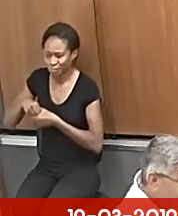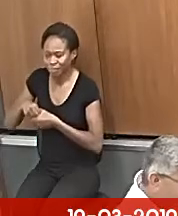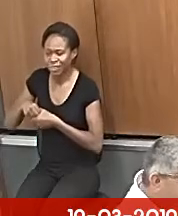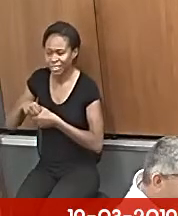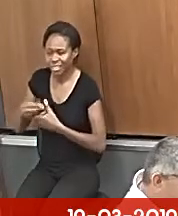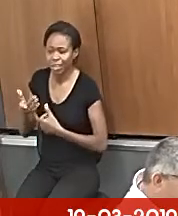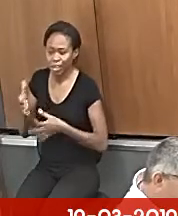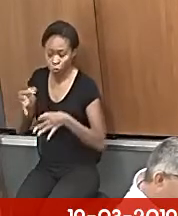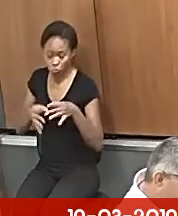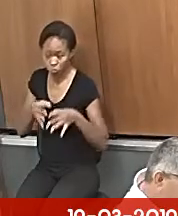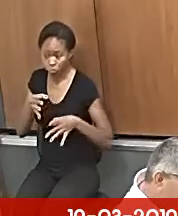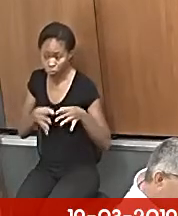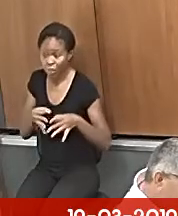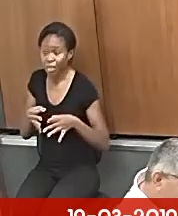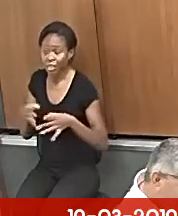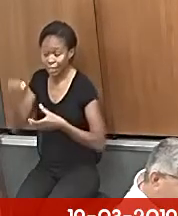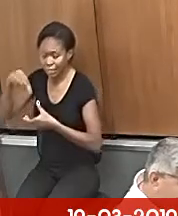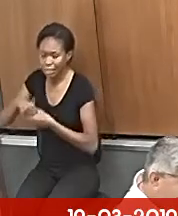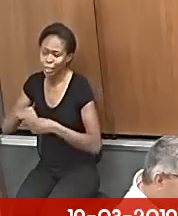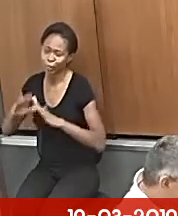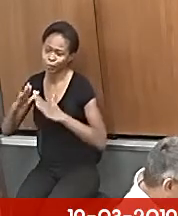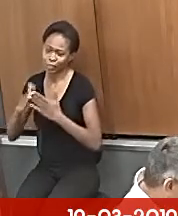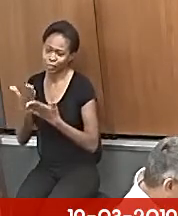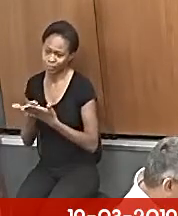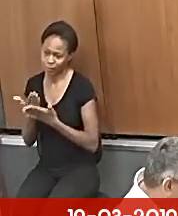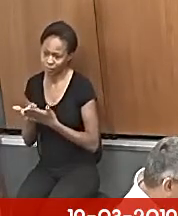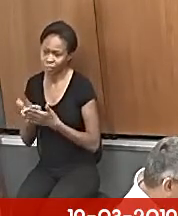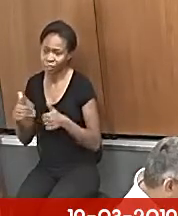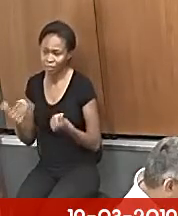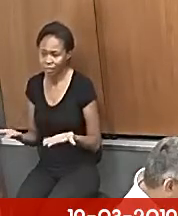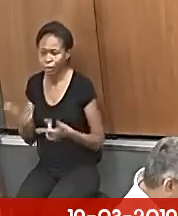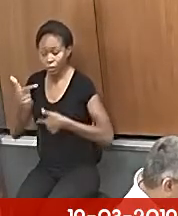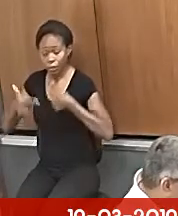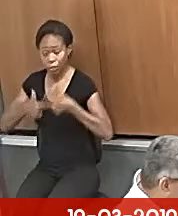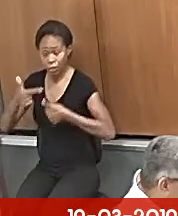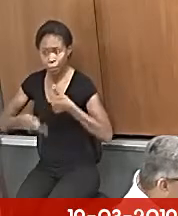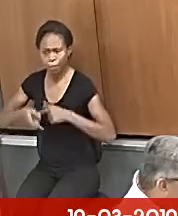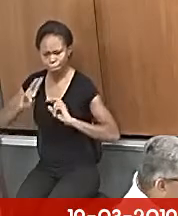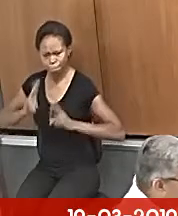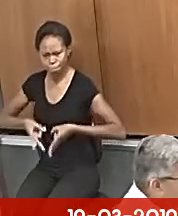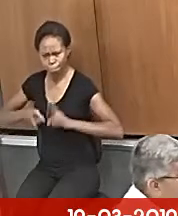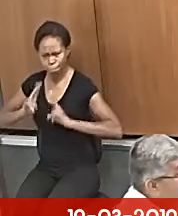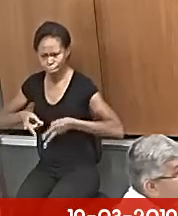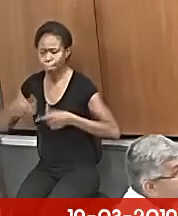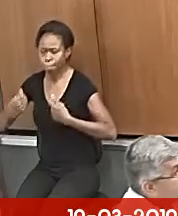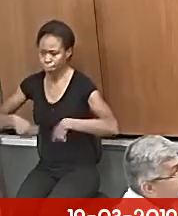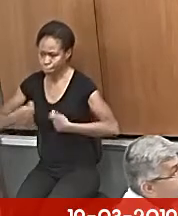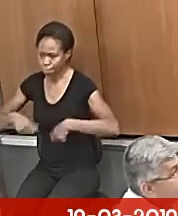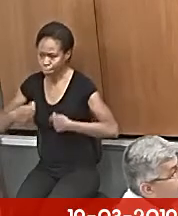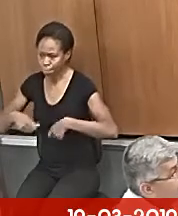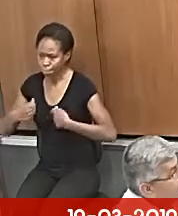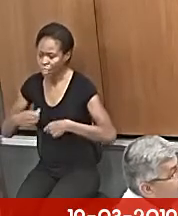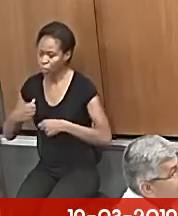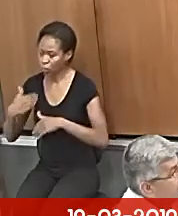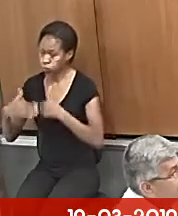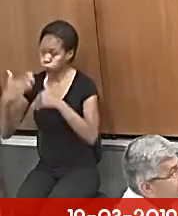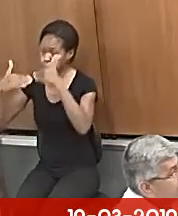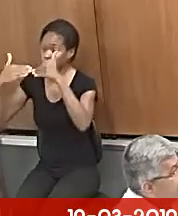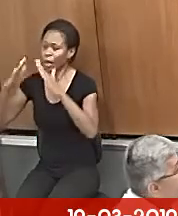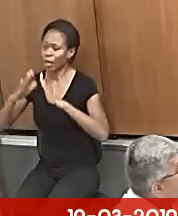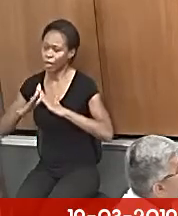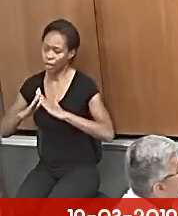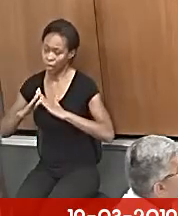loco na escola então esse trabalho tem que continuar e podem ser teza que não vamos aumentar nosso trabalho aqui